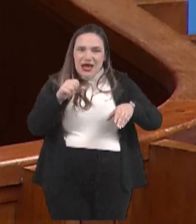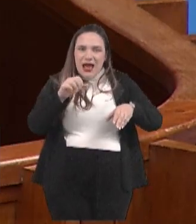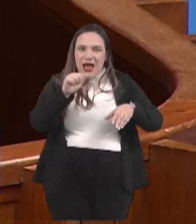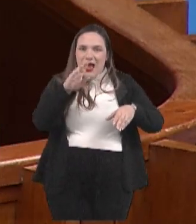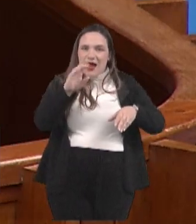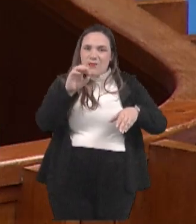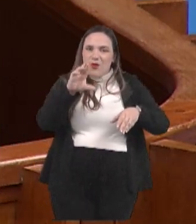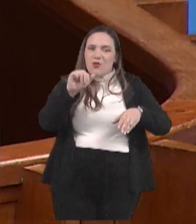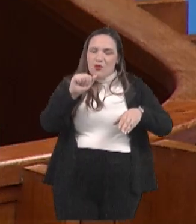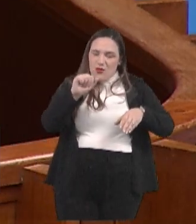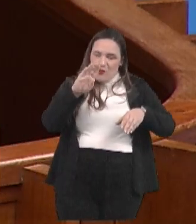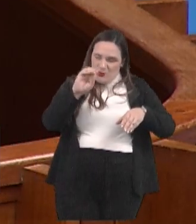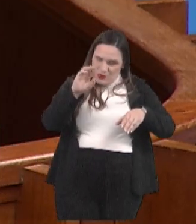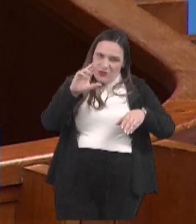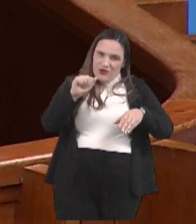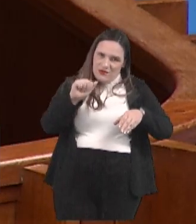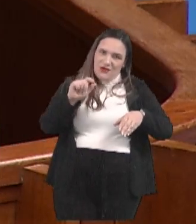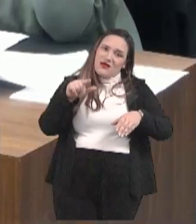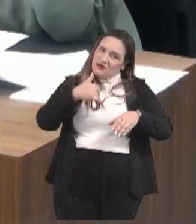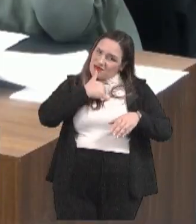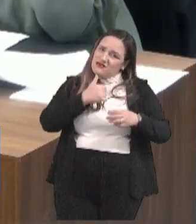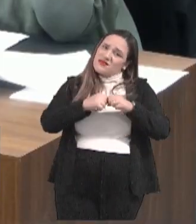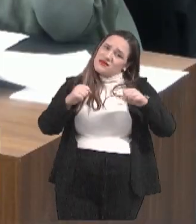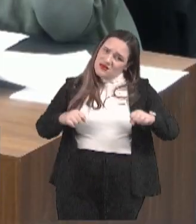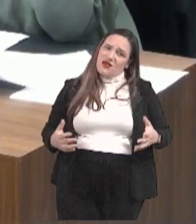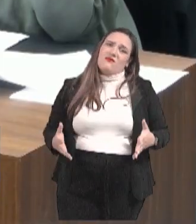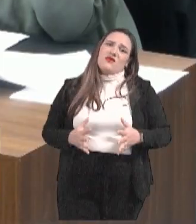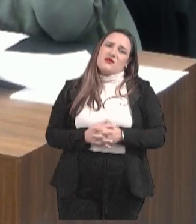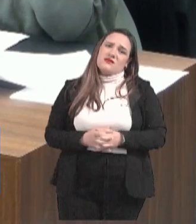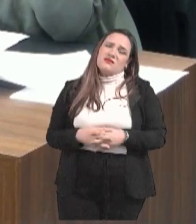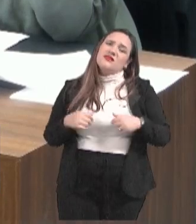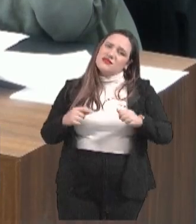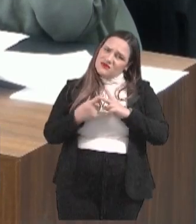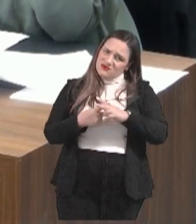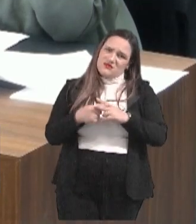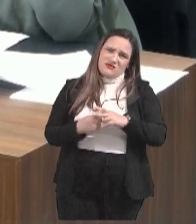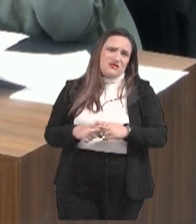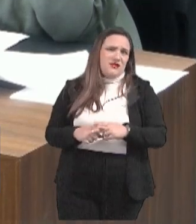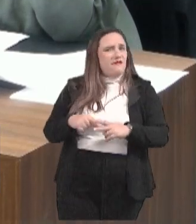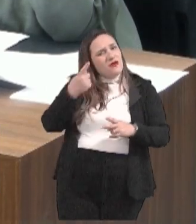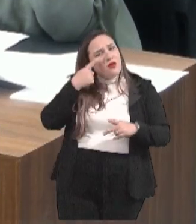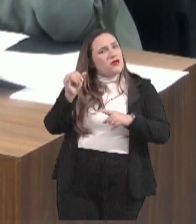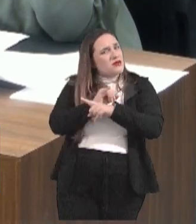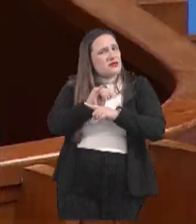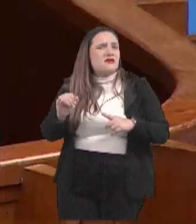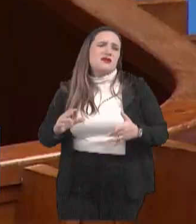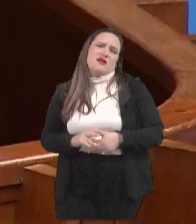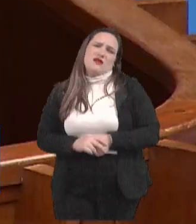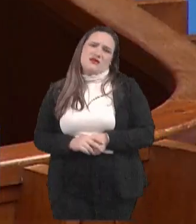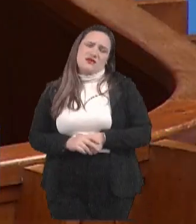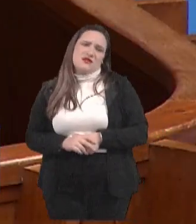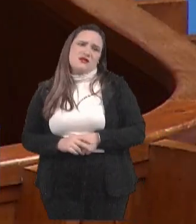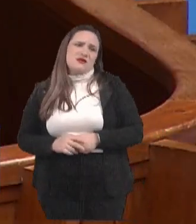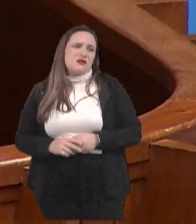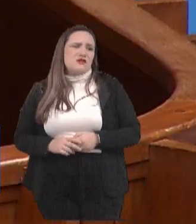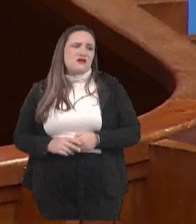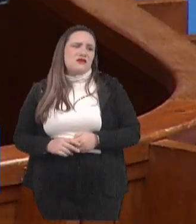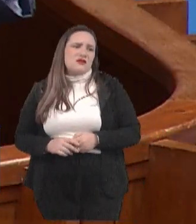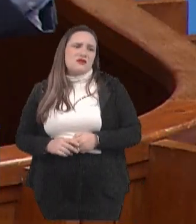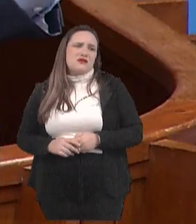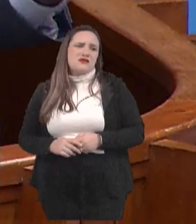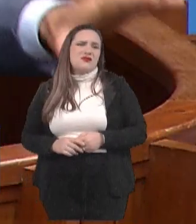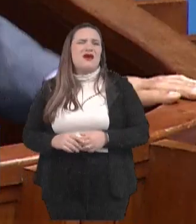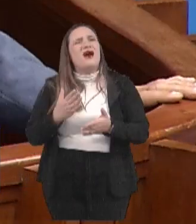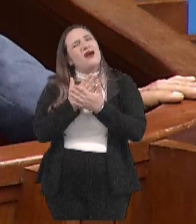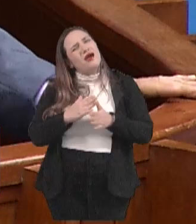sistema, deputado Zeca. Nós precisamos de ver se arrumamos uma forma de acabar pelo menos um pouco com